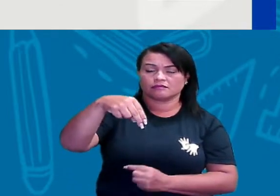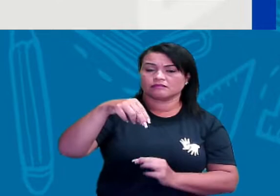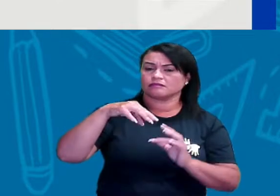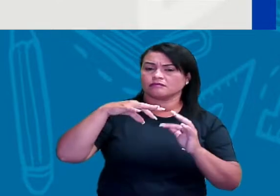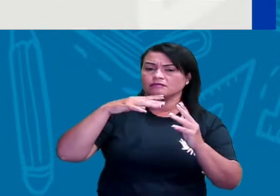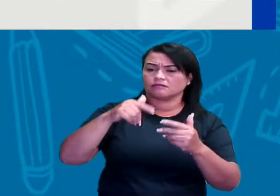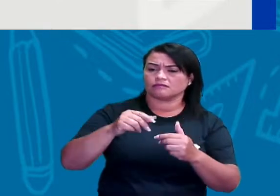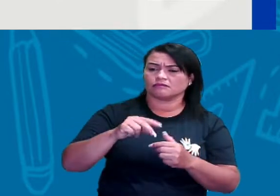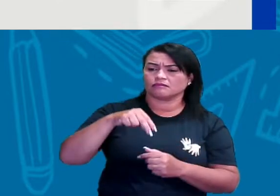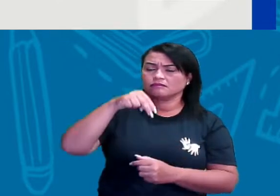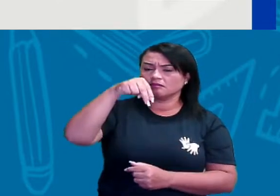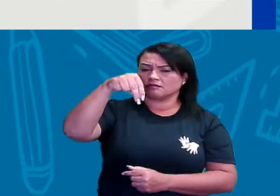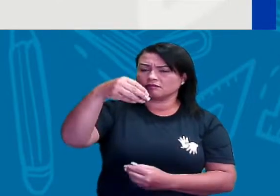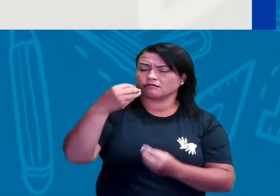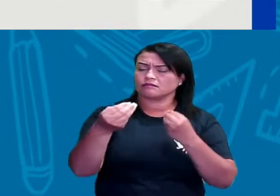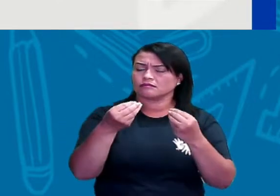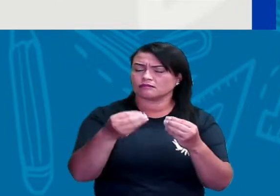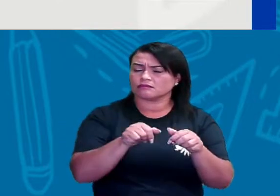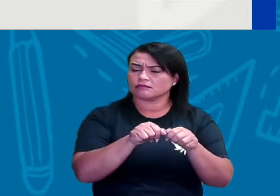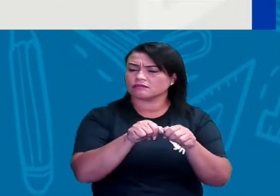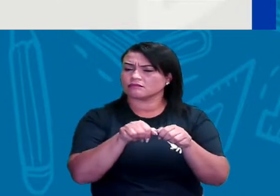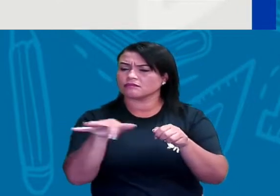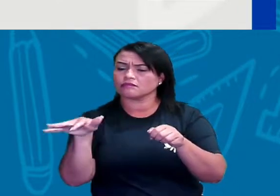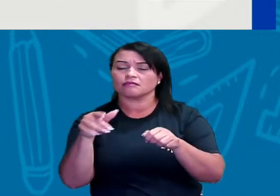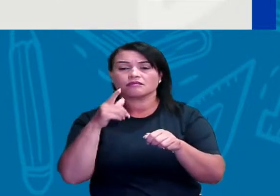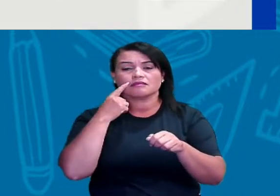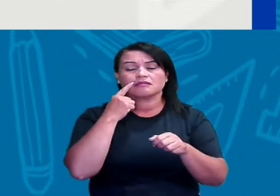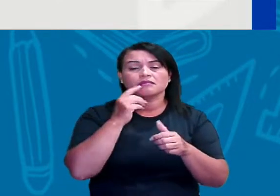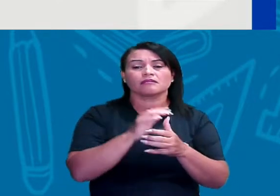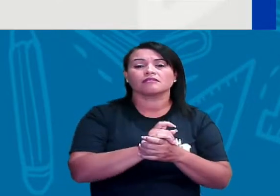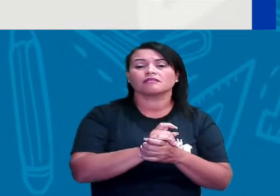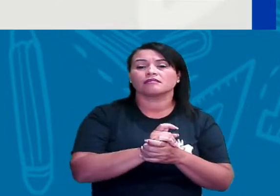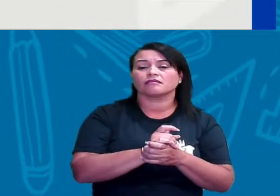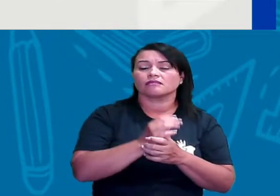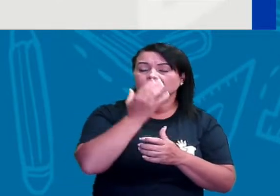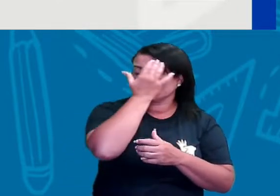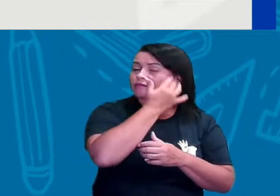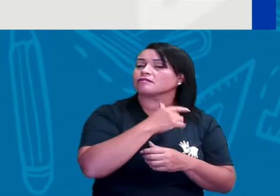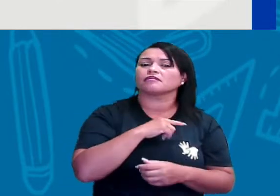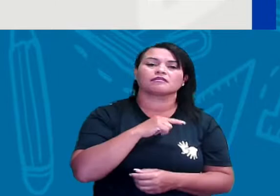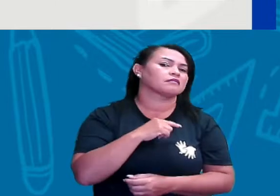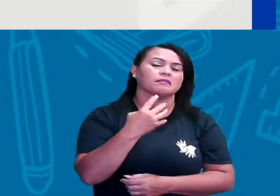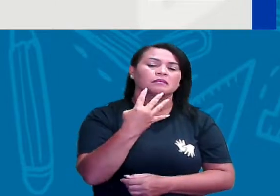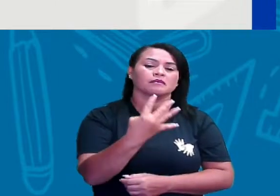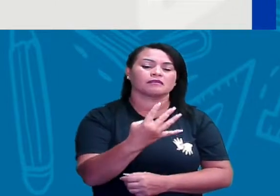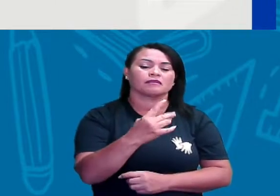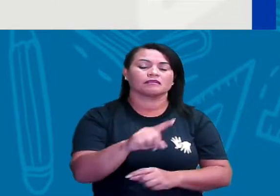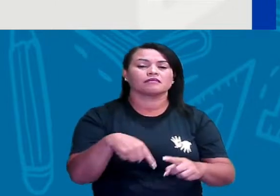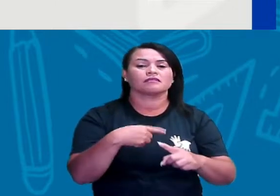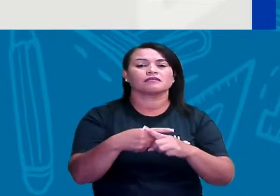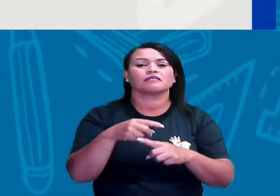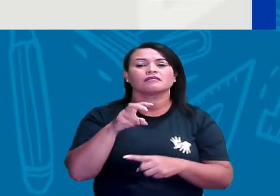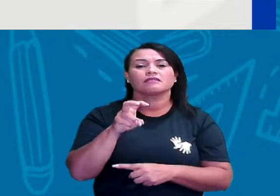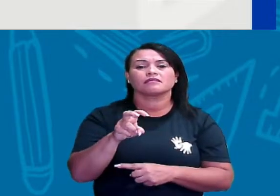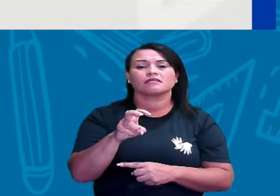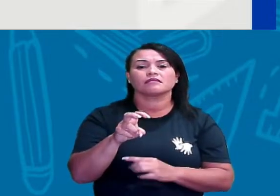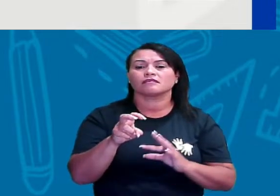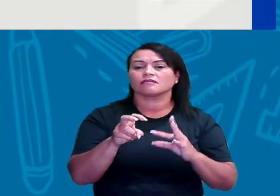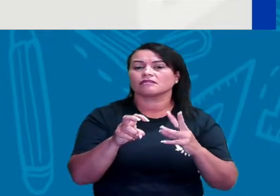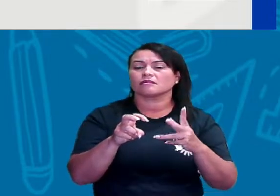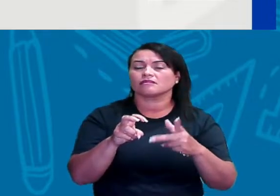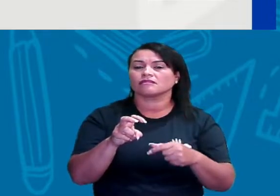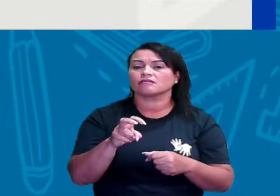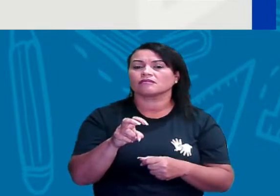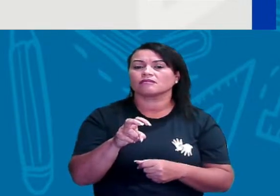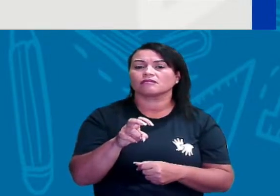está dentro, é como se fosse fazer a distribuição. Eu tenho o seguinte, ó, eu tenho 4 vezes 5, tudo isso elevado a 2. Como é que vai ficar?